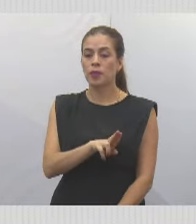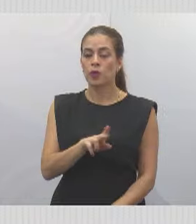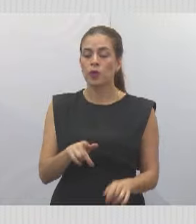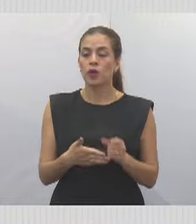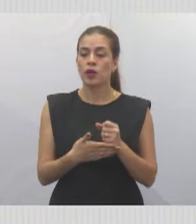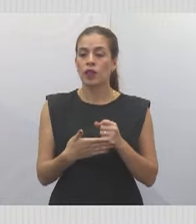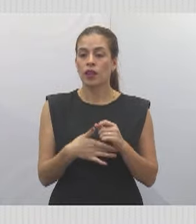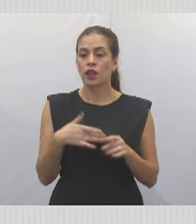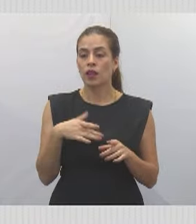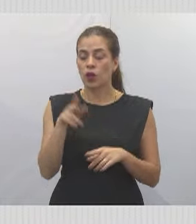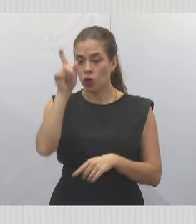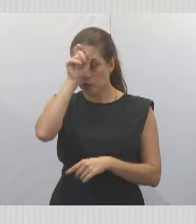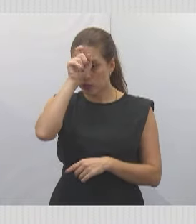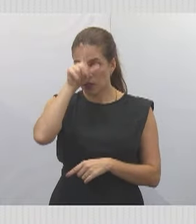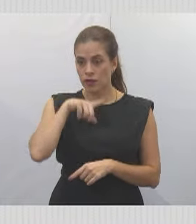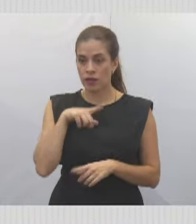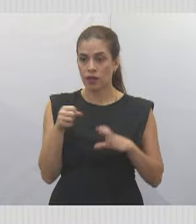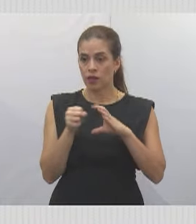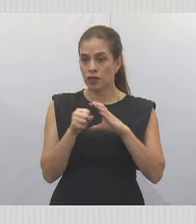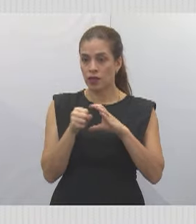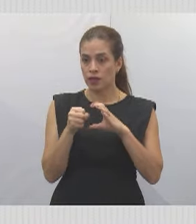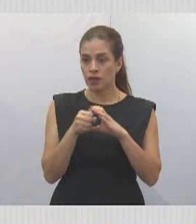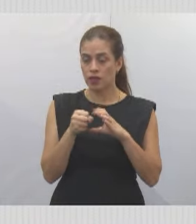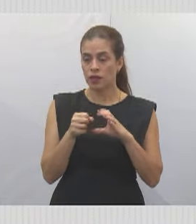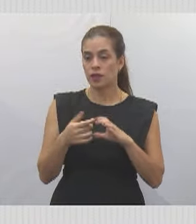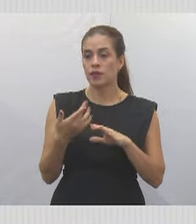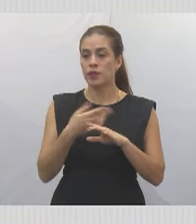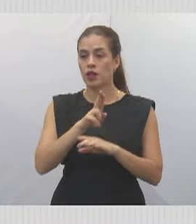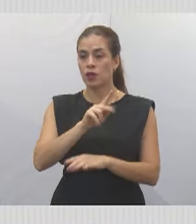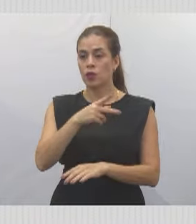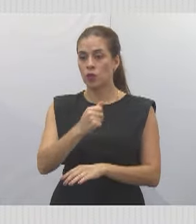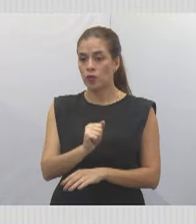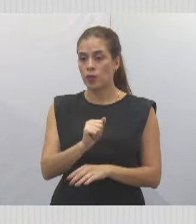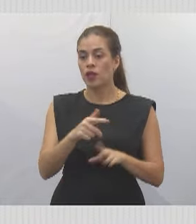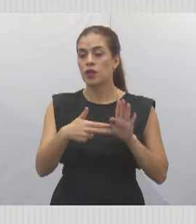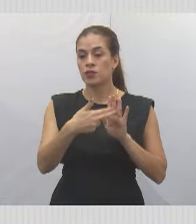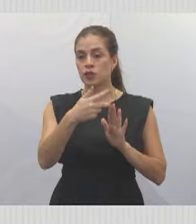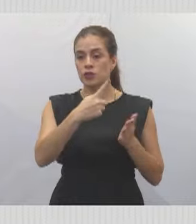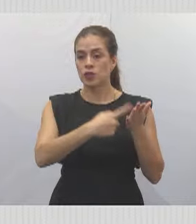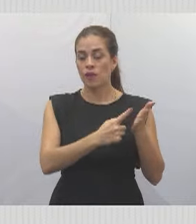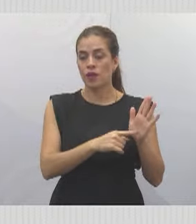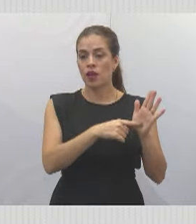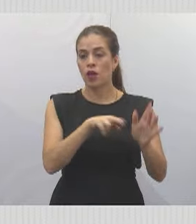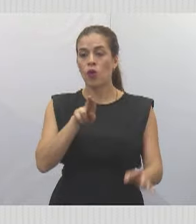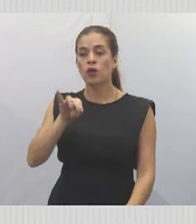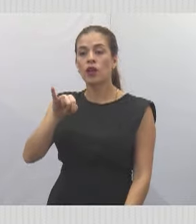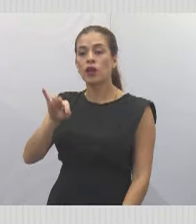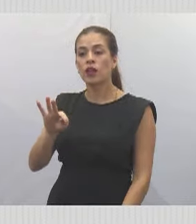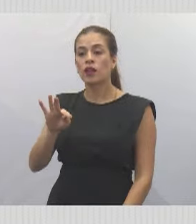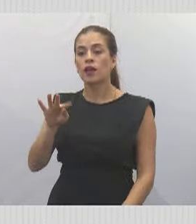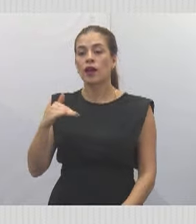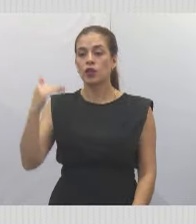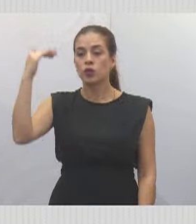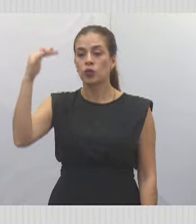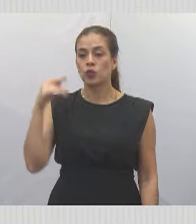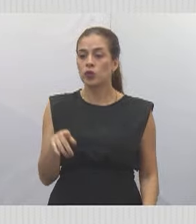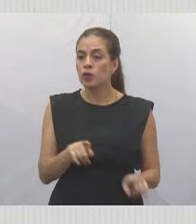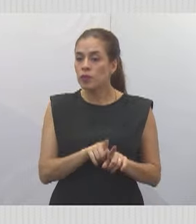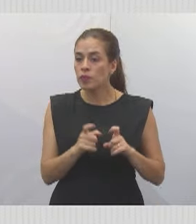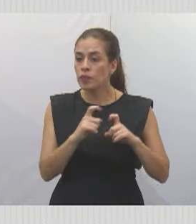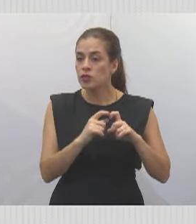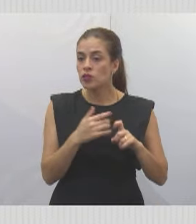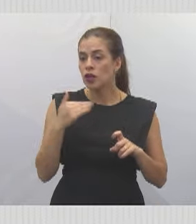na Santa Casa de Misericórdia a retaguarda das UPAs, cirurgias eletivas, UTI adulto, clínica médica adulta e infantil. No Hospital São